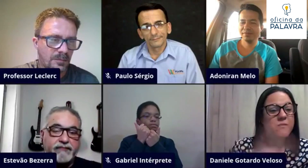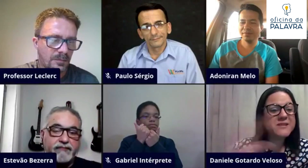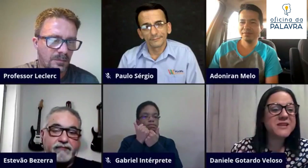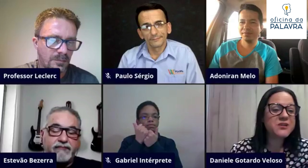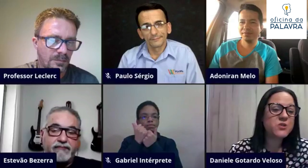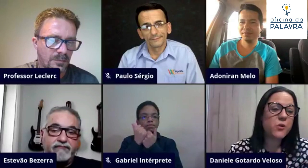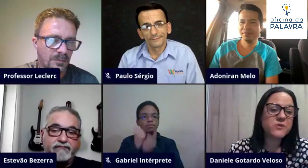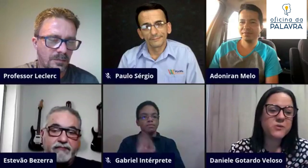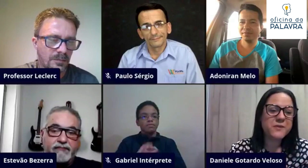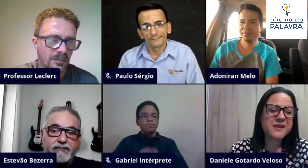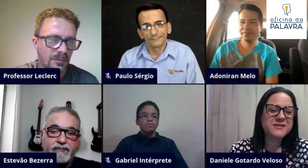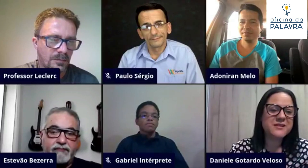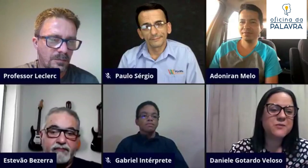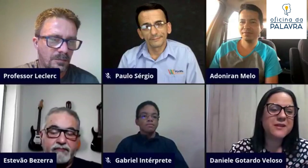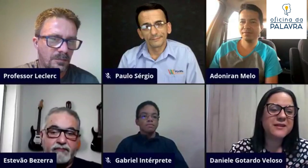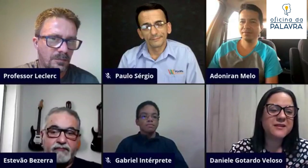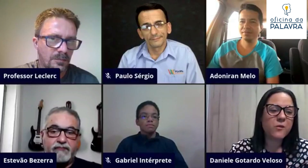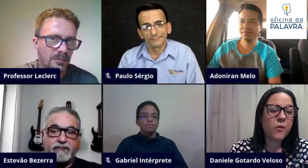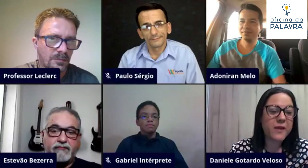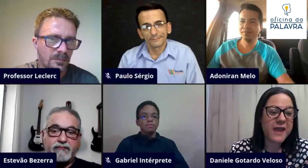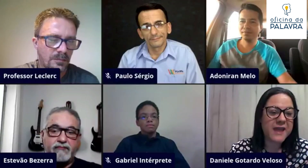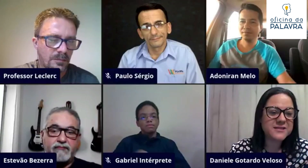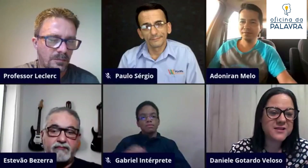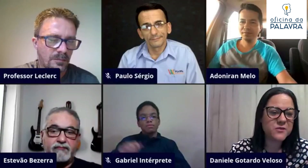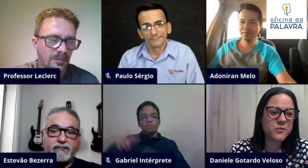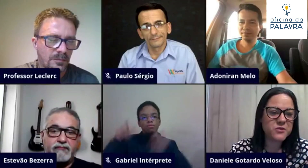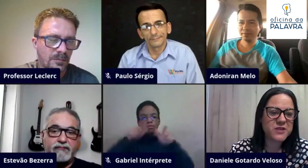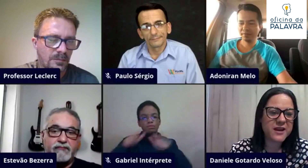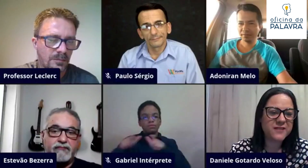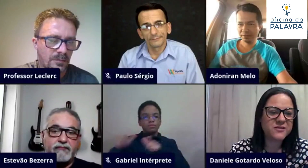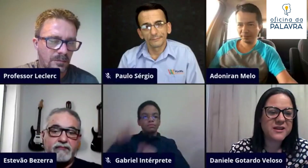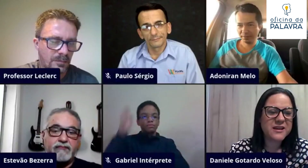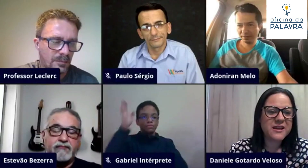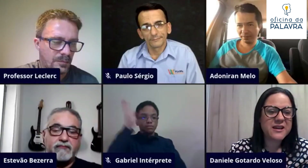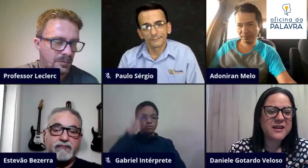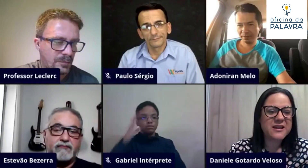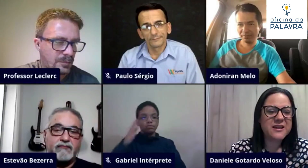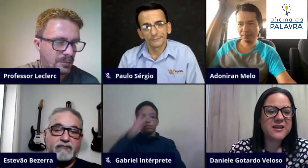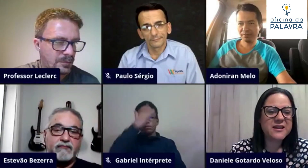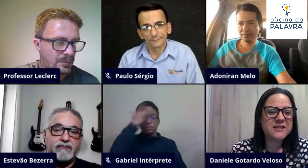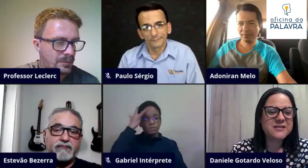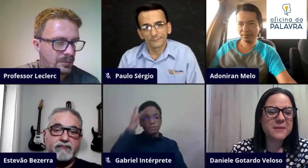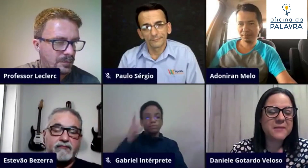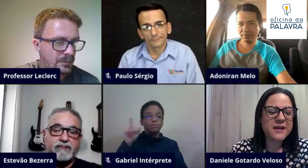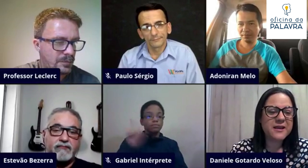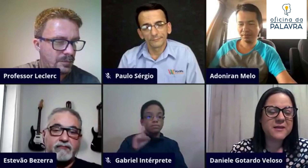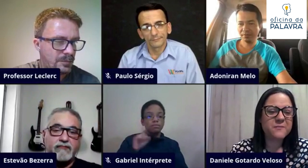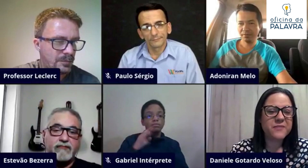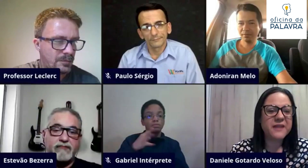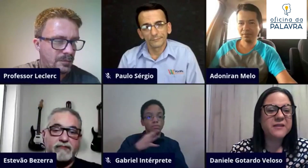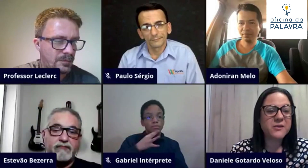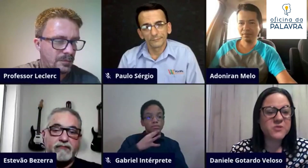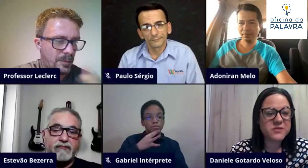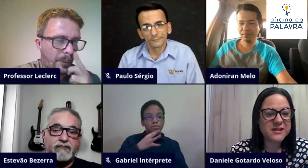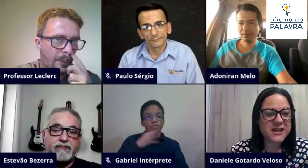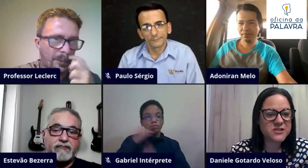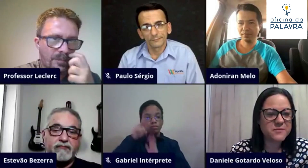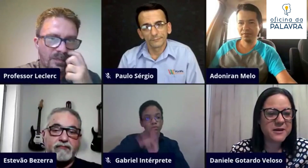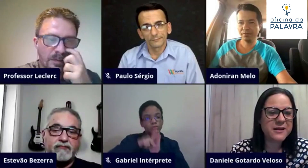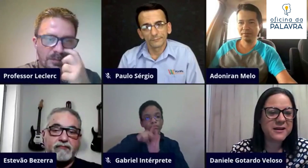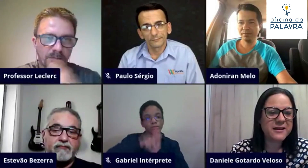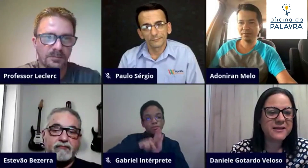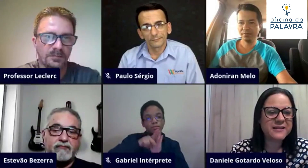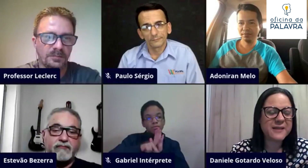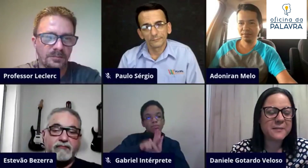Talvez algumas regiões do Brasil ainda não conhecem o projeto e saber que, então, a